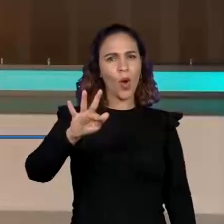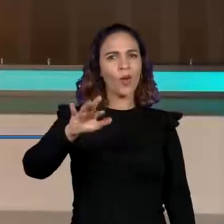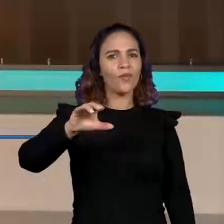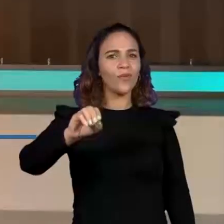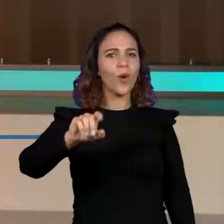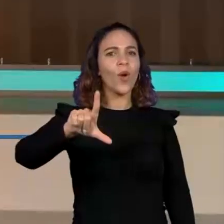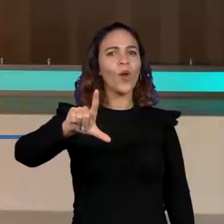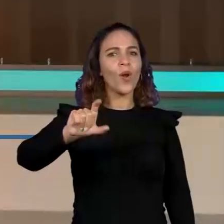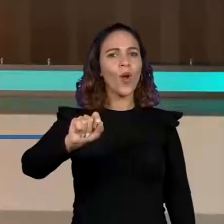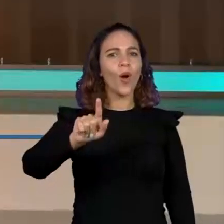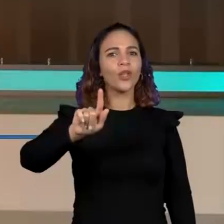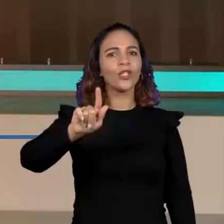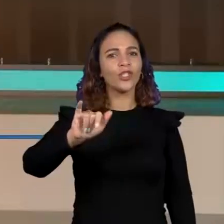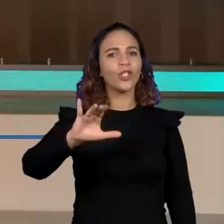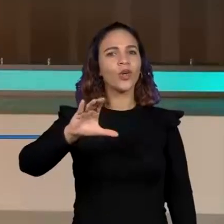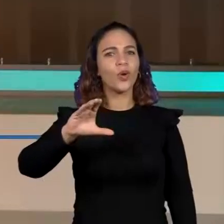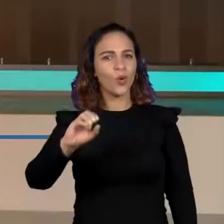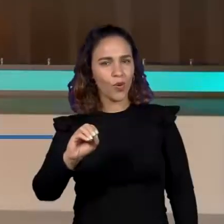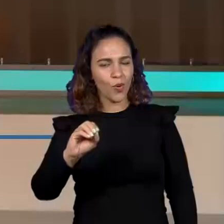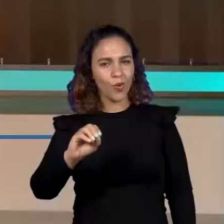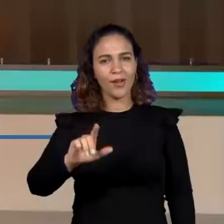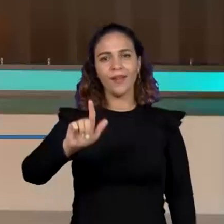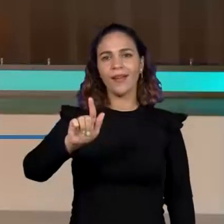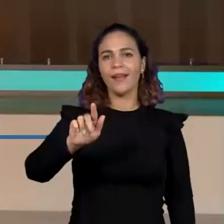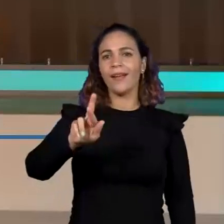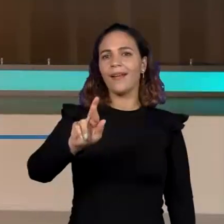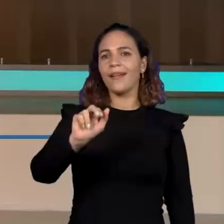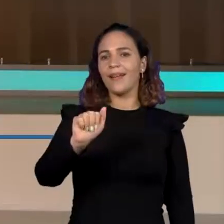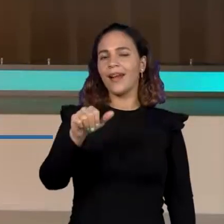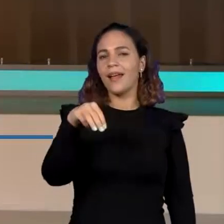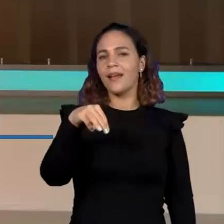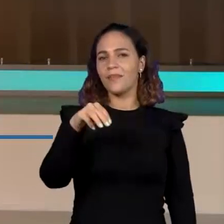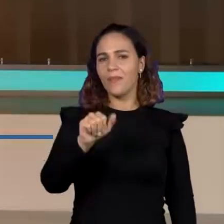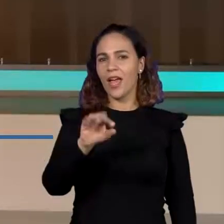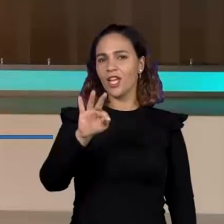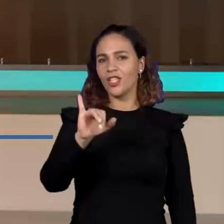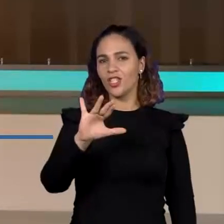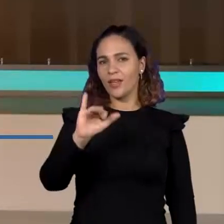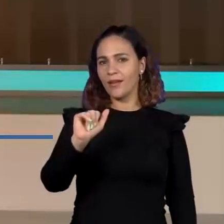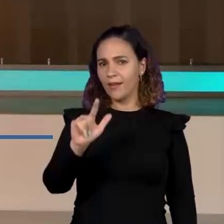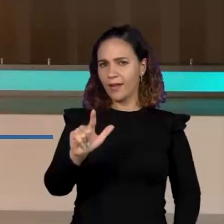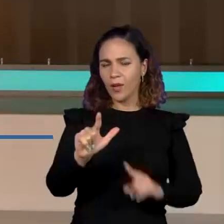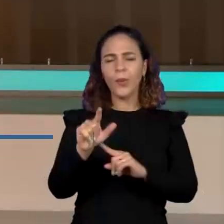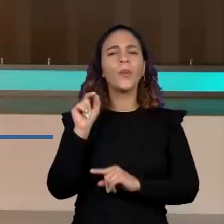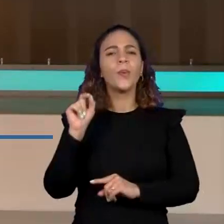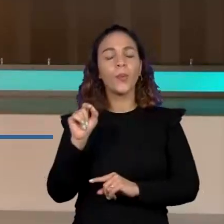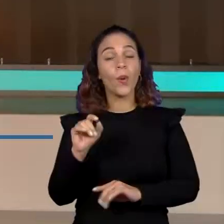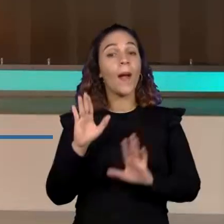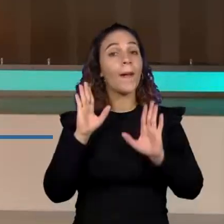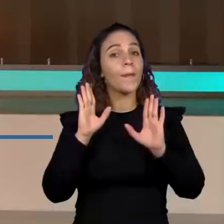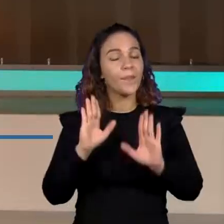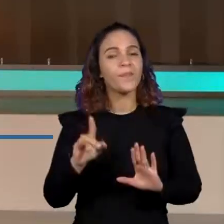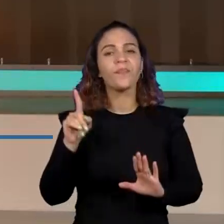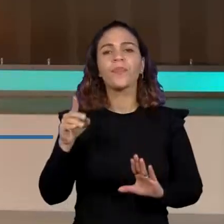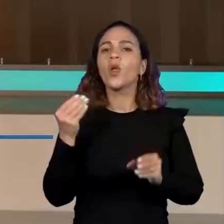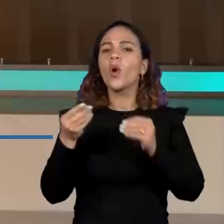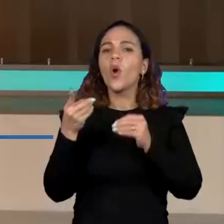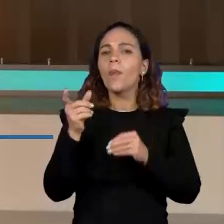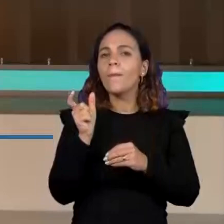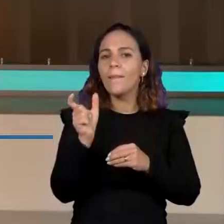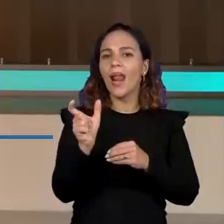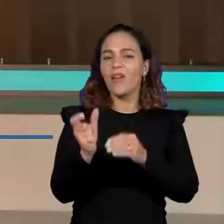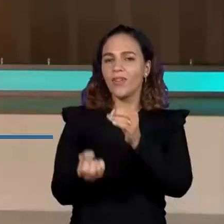morfológico-gramaticais, eu tenho que pensar na origem da palavra, na sua escrita, e a qual classe gramatical que